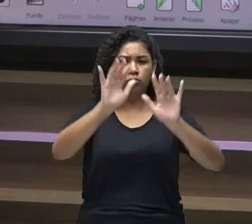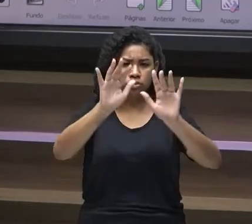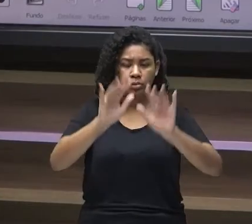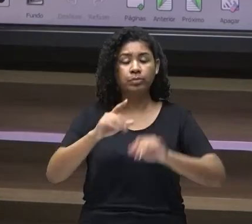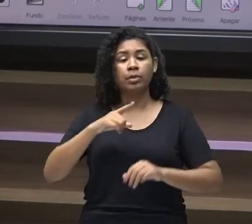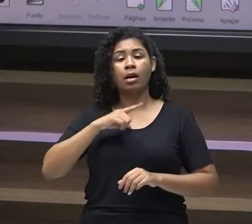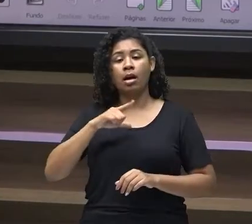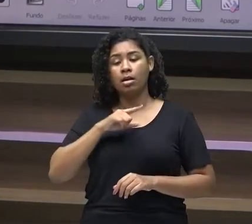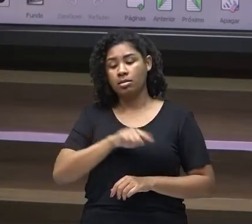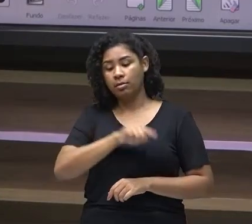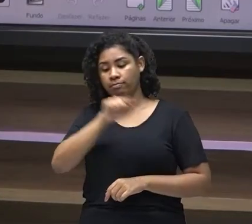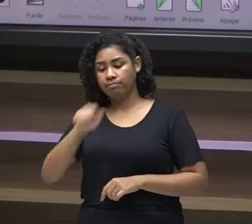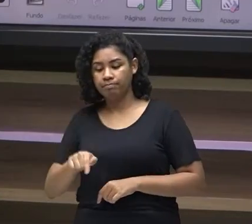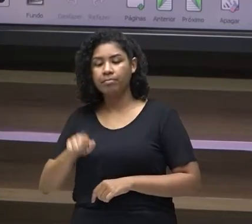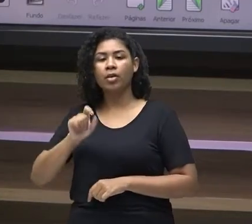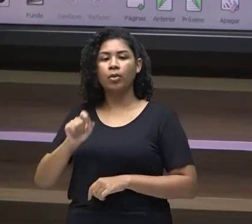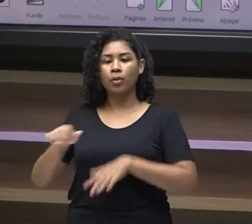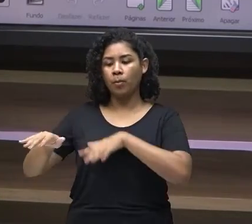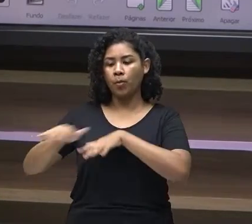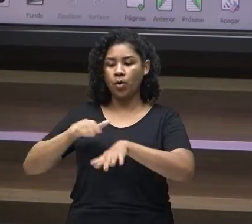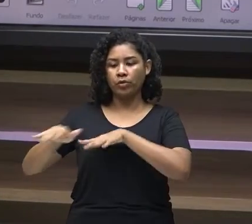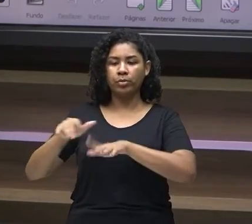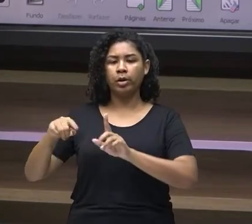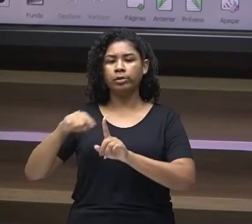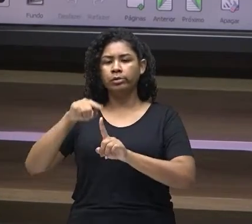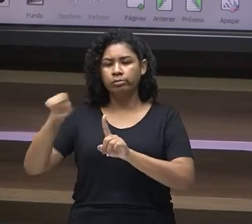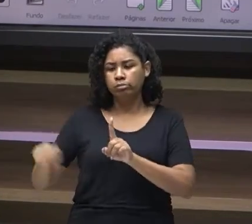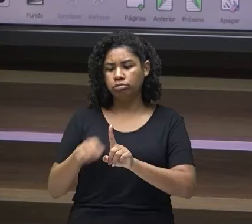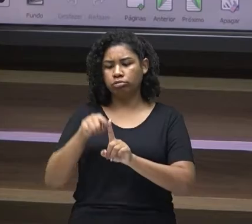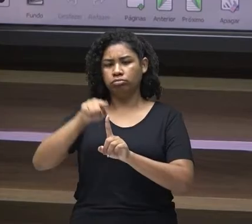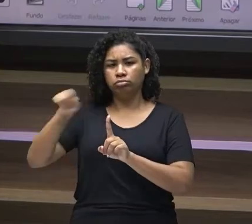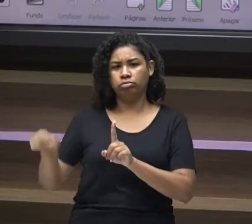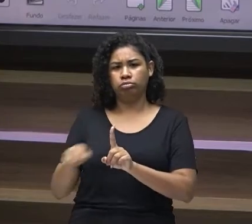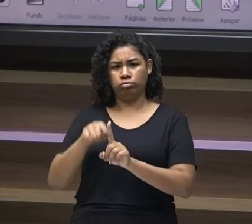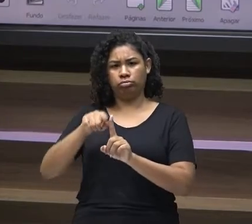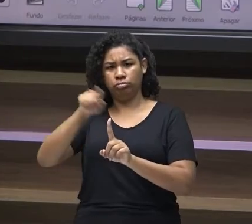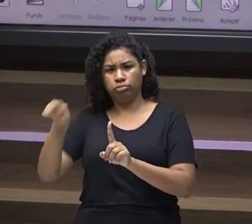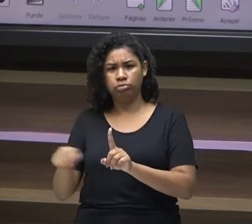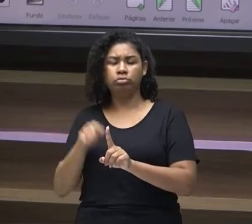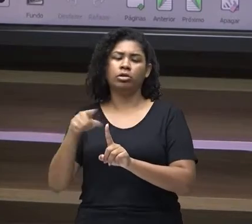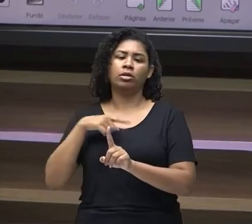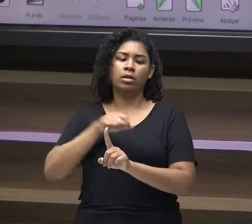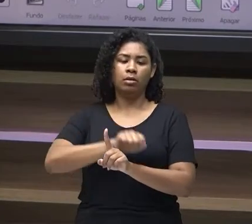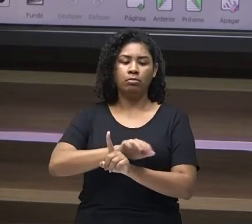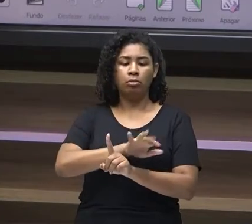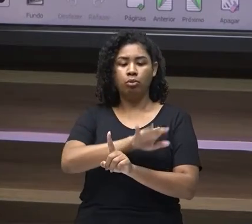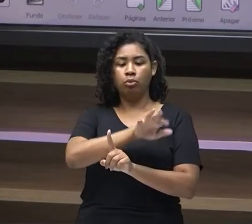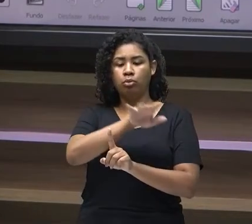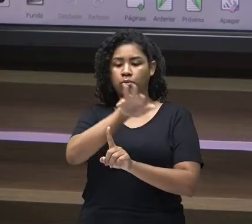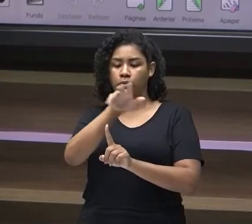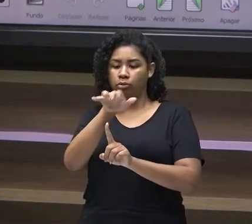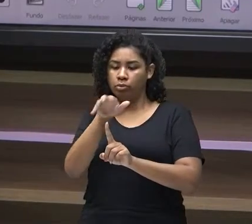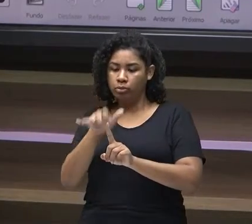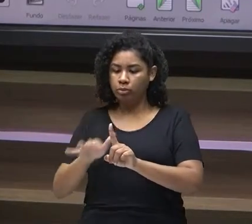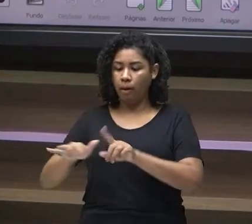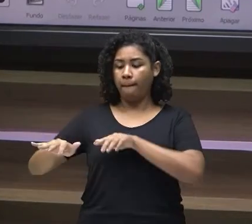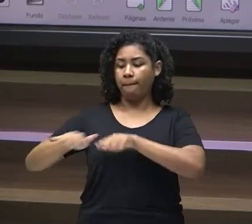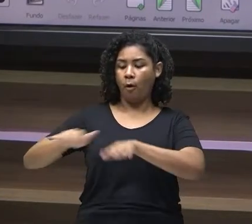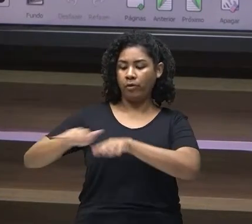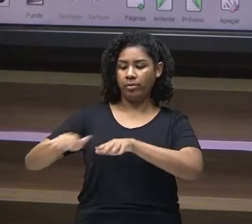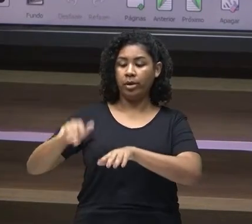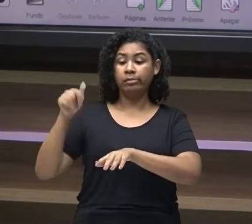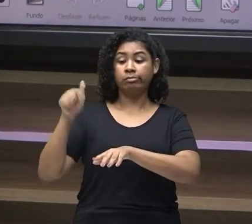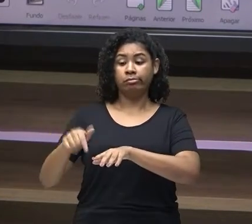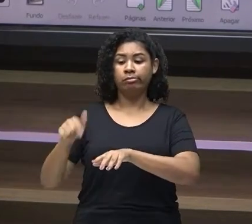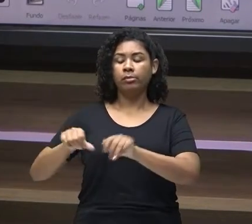da turbina gerado através da energia térmica, através do vapor que saiu ali daquela água. E, por fim,